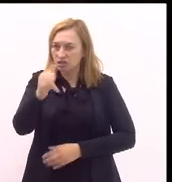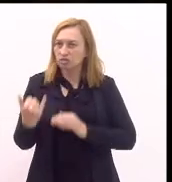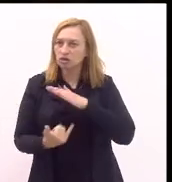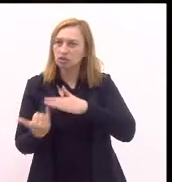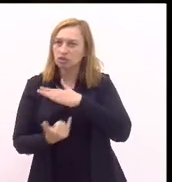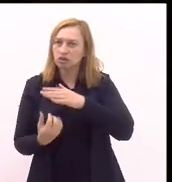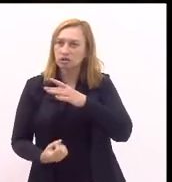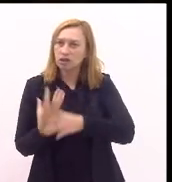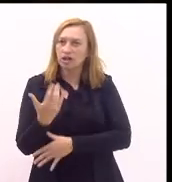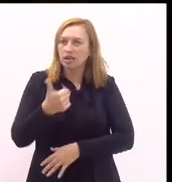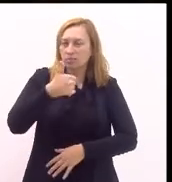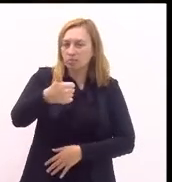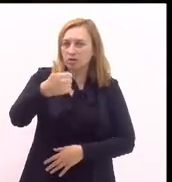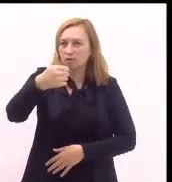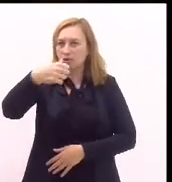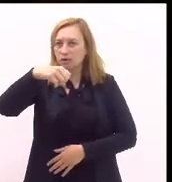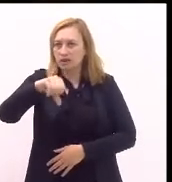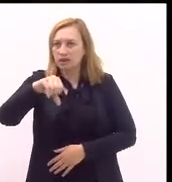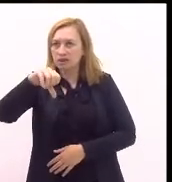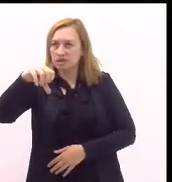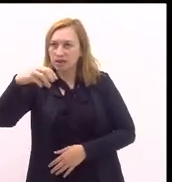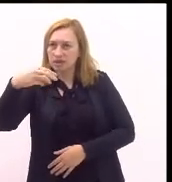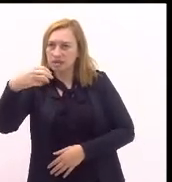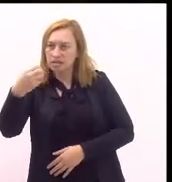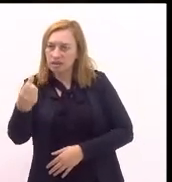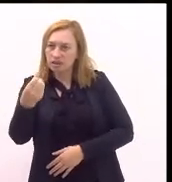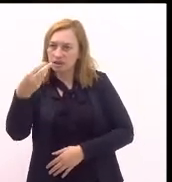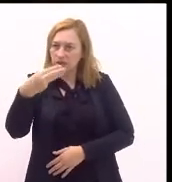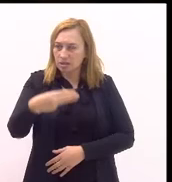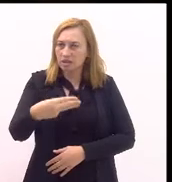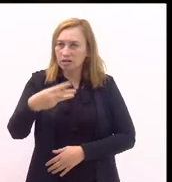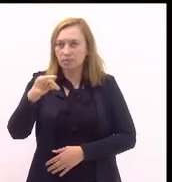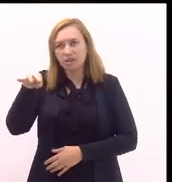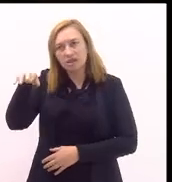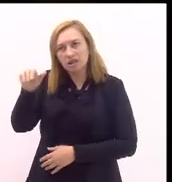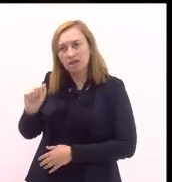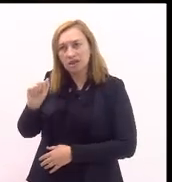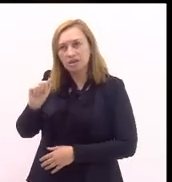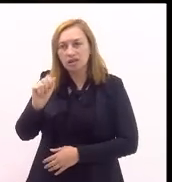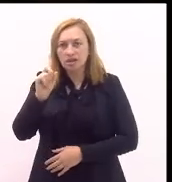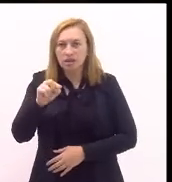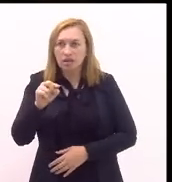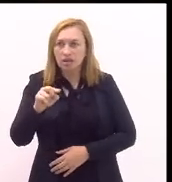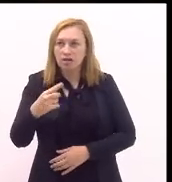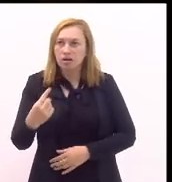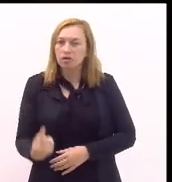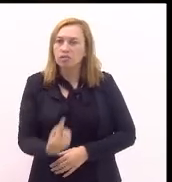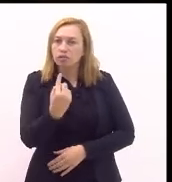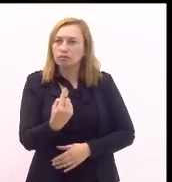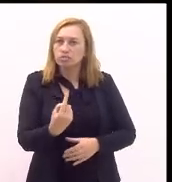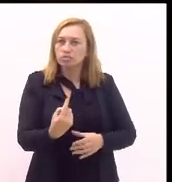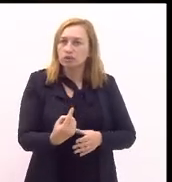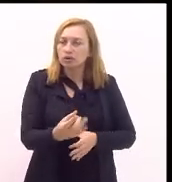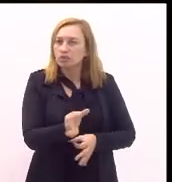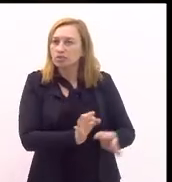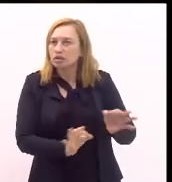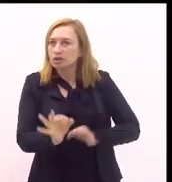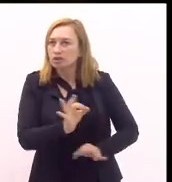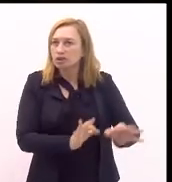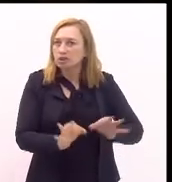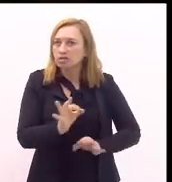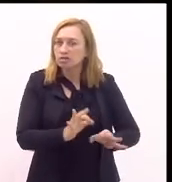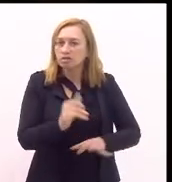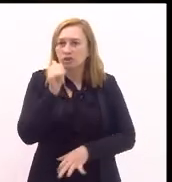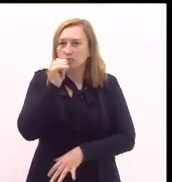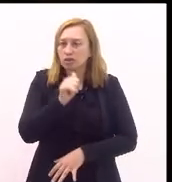instituição foi criada em 1963 na qual Benedita da Silva é uma das fundadoras e organizadoras do grupo de